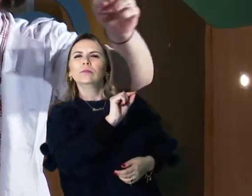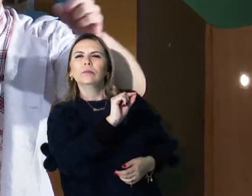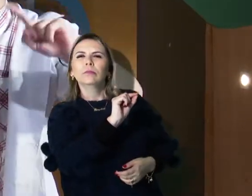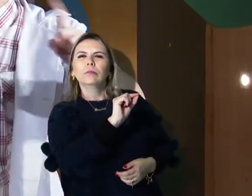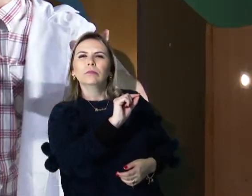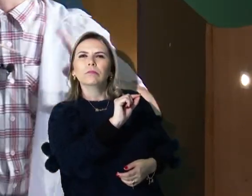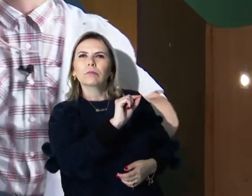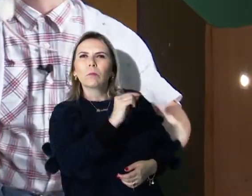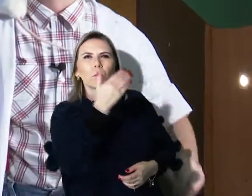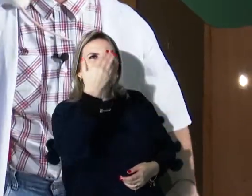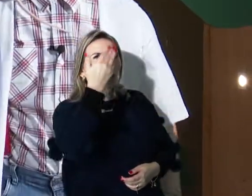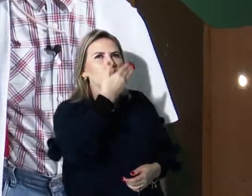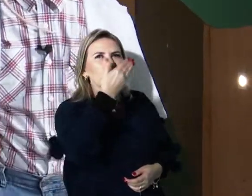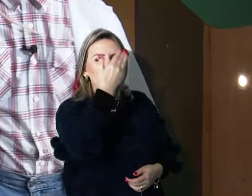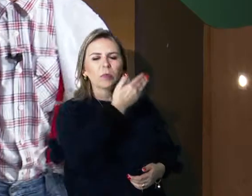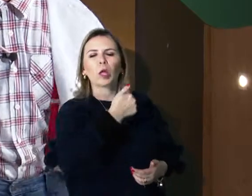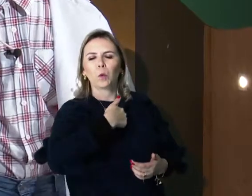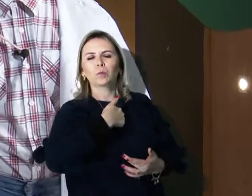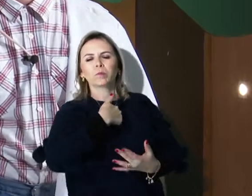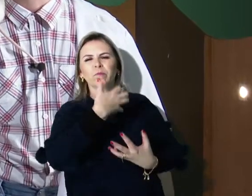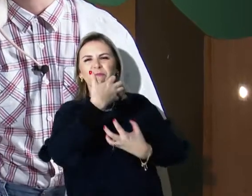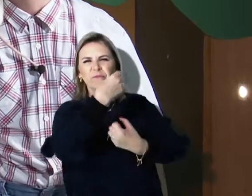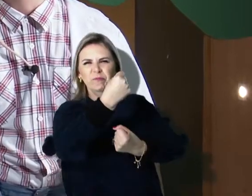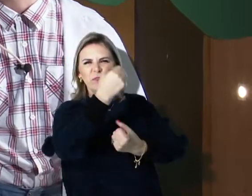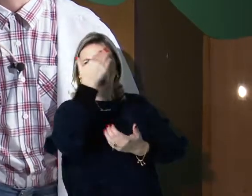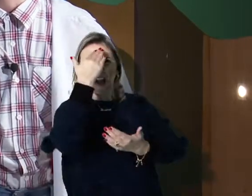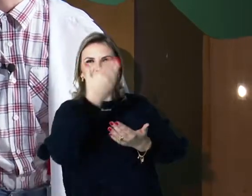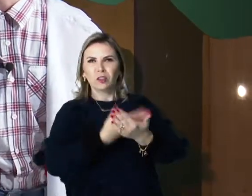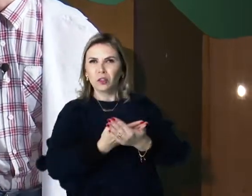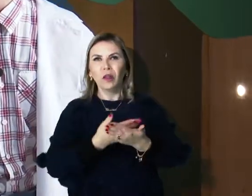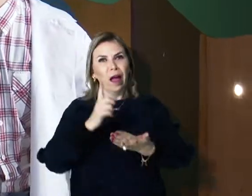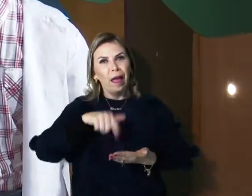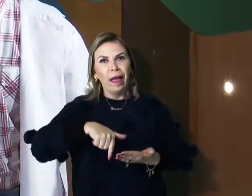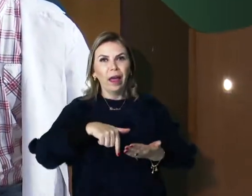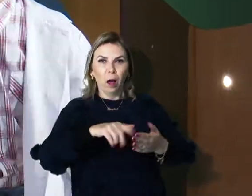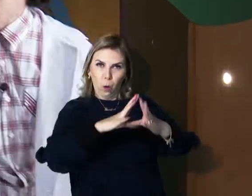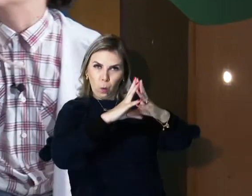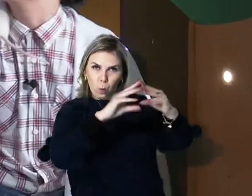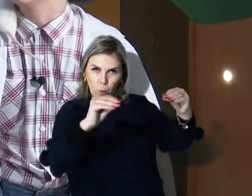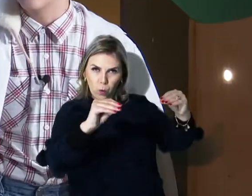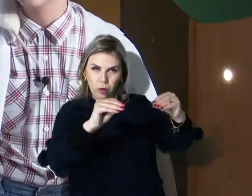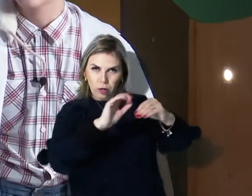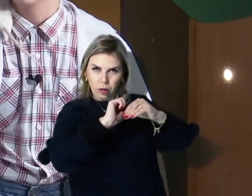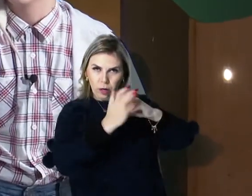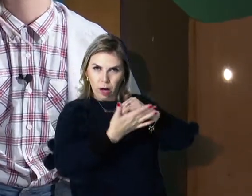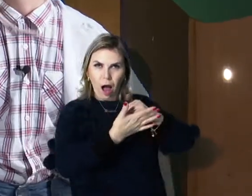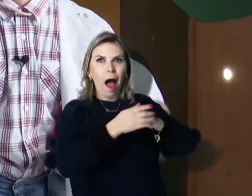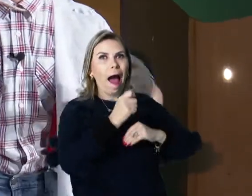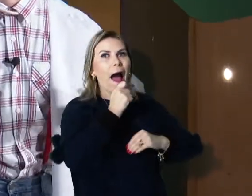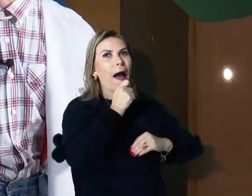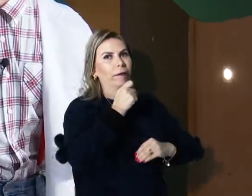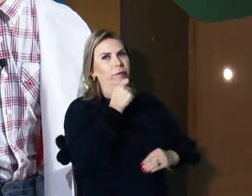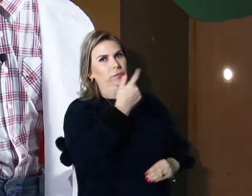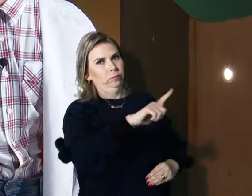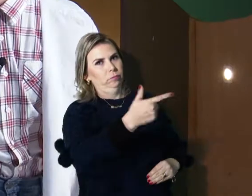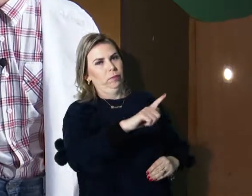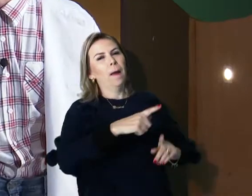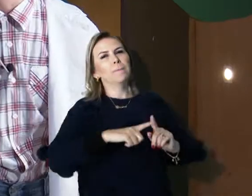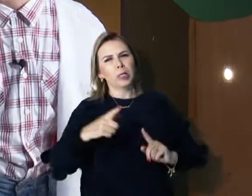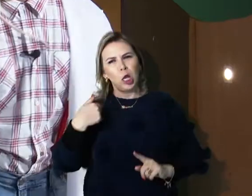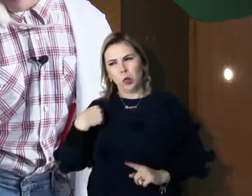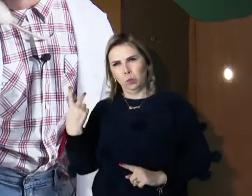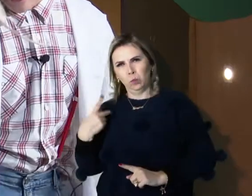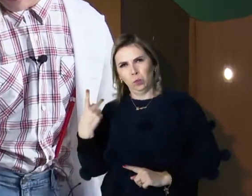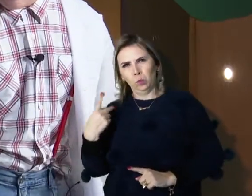que ainda não se vê. Gente, a cura do coronavírus não existe. Ainda! Ainda! Eu e a Dolores vamos